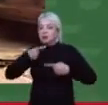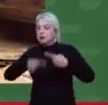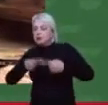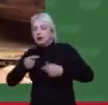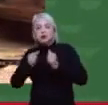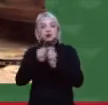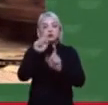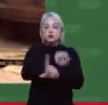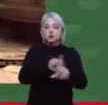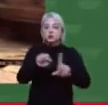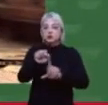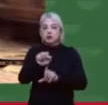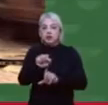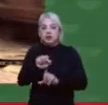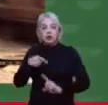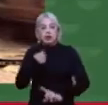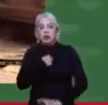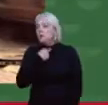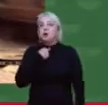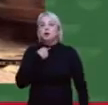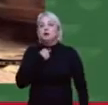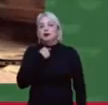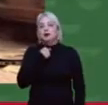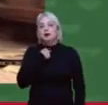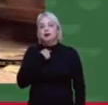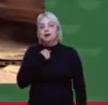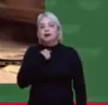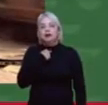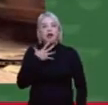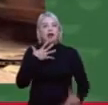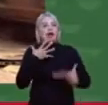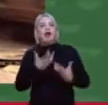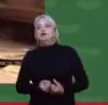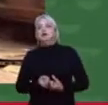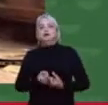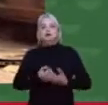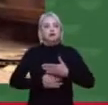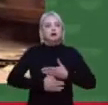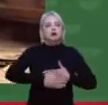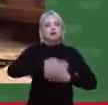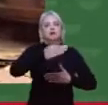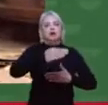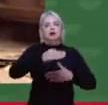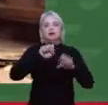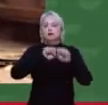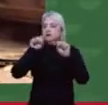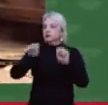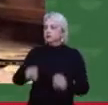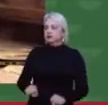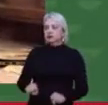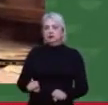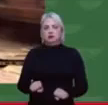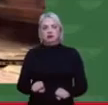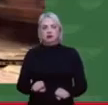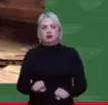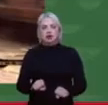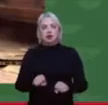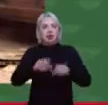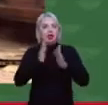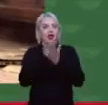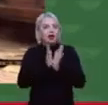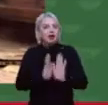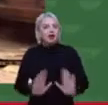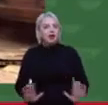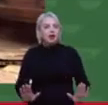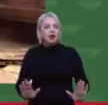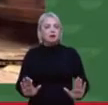com a sociedade. Nós não podemos admitir o avanço deste sistema que destrói um